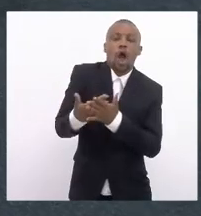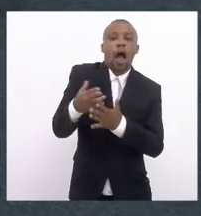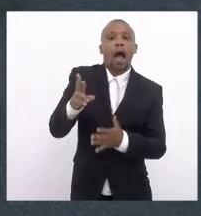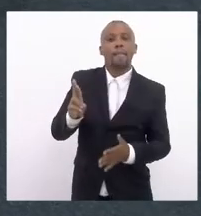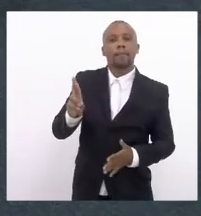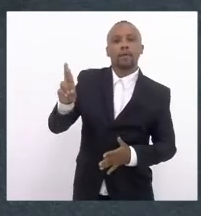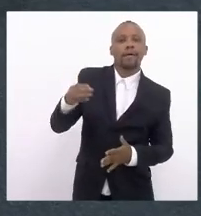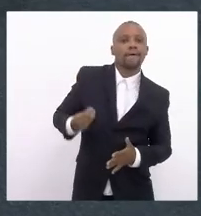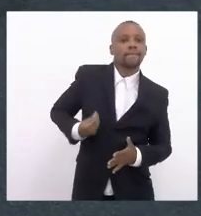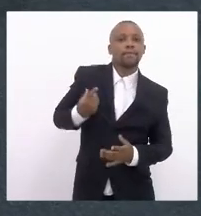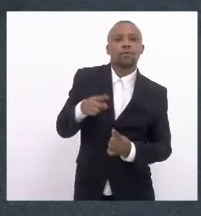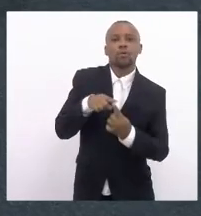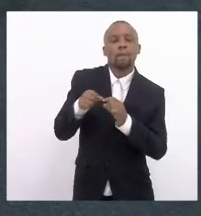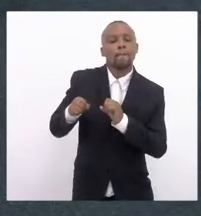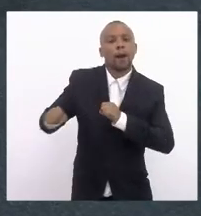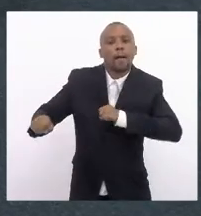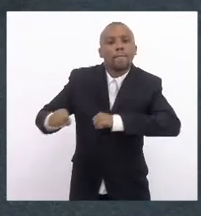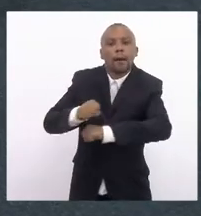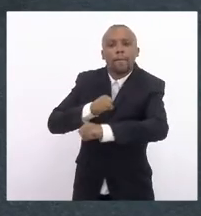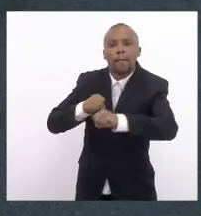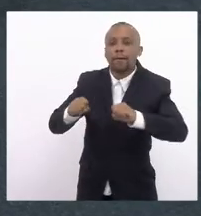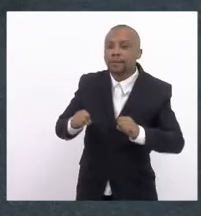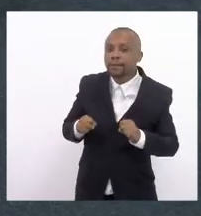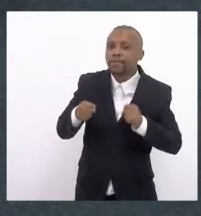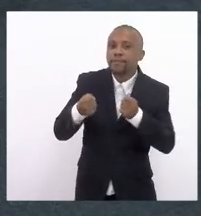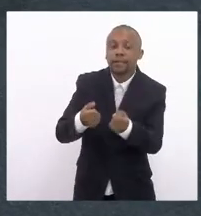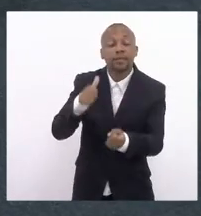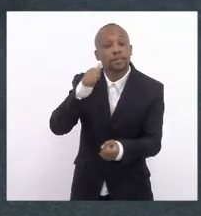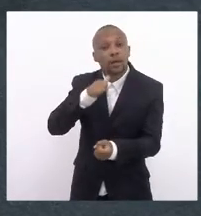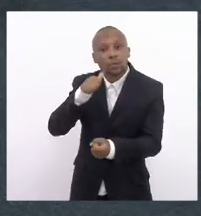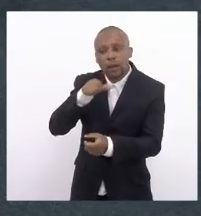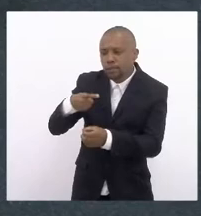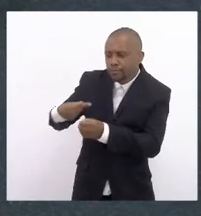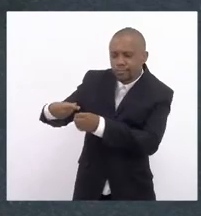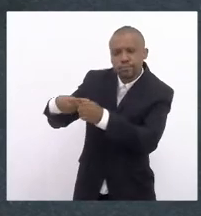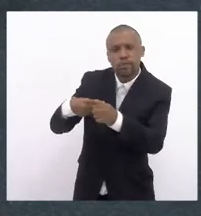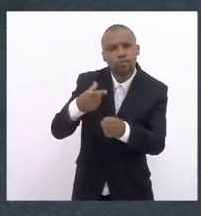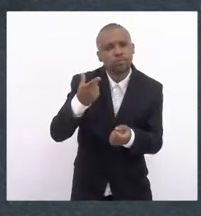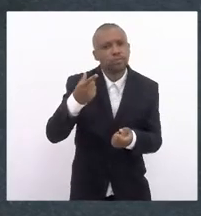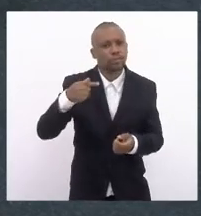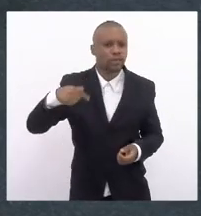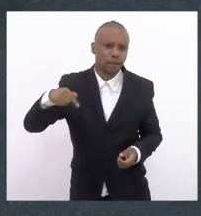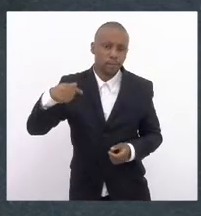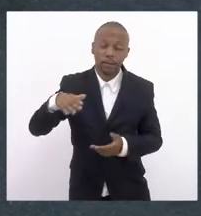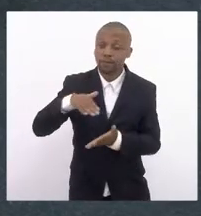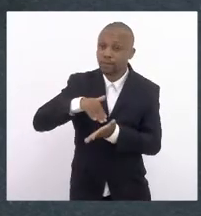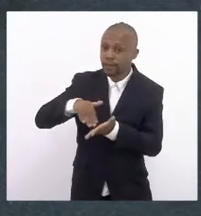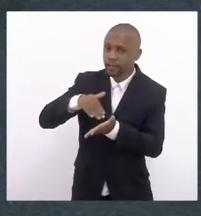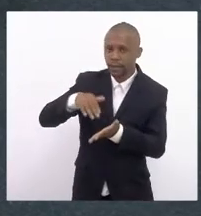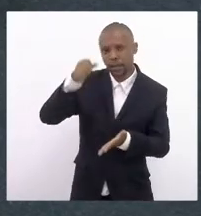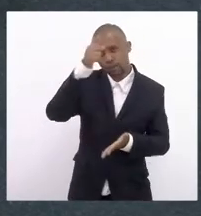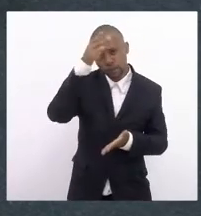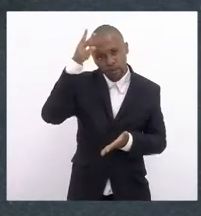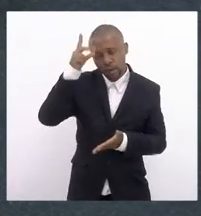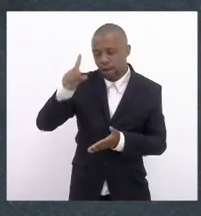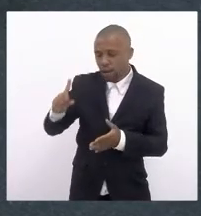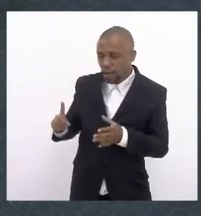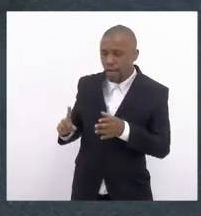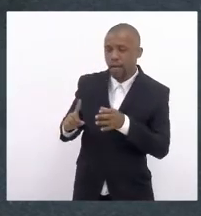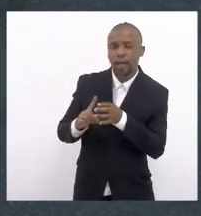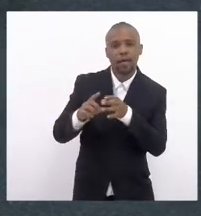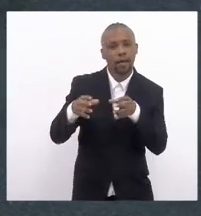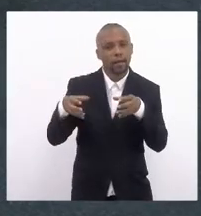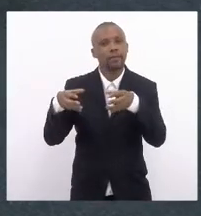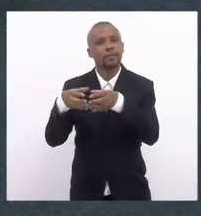na defesa das mulheres de Queimados, foi secretária municipal, foi uma integrante